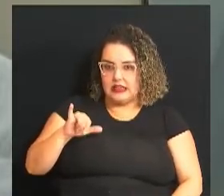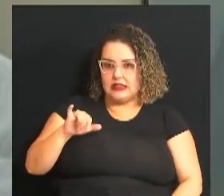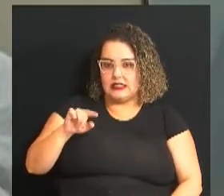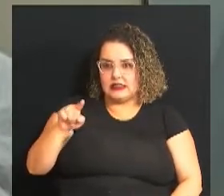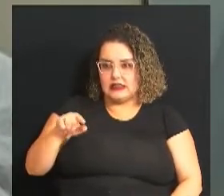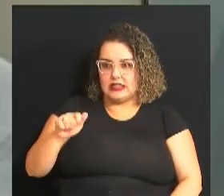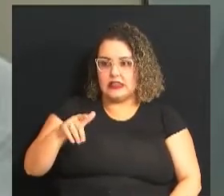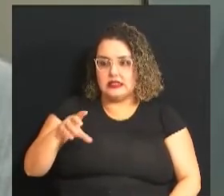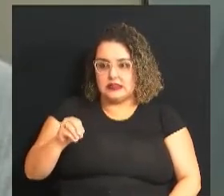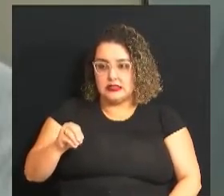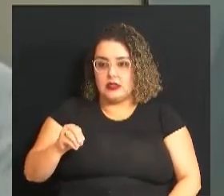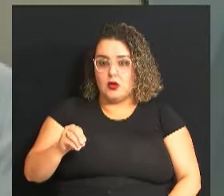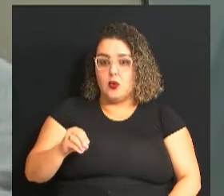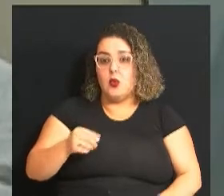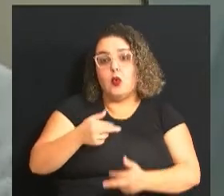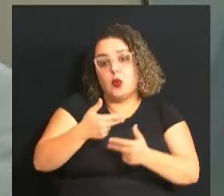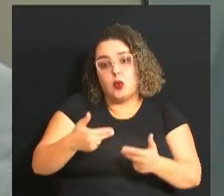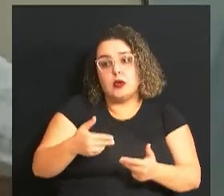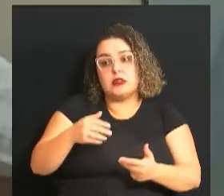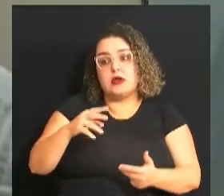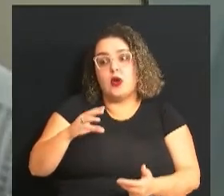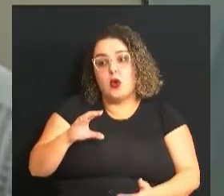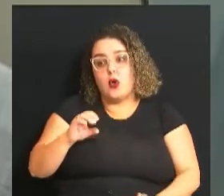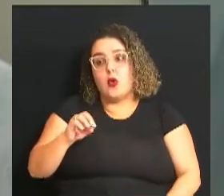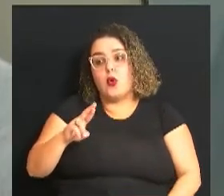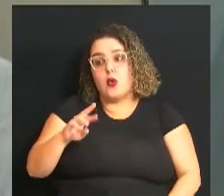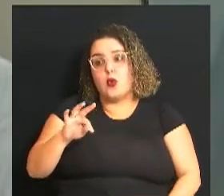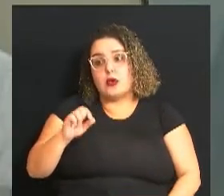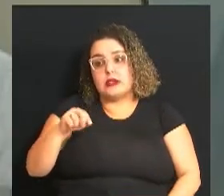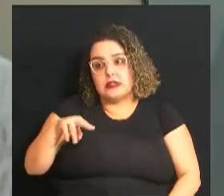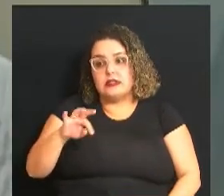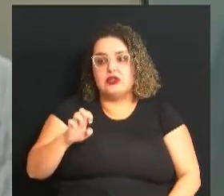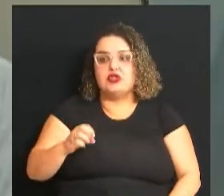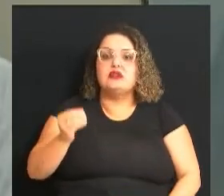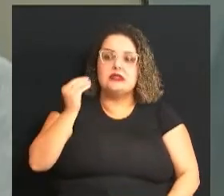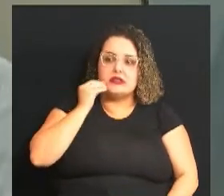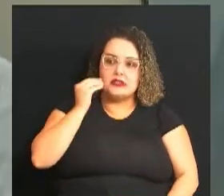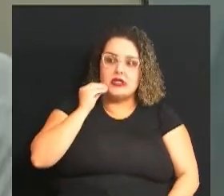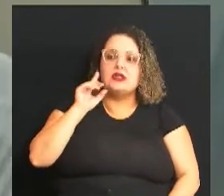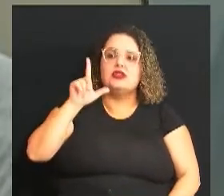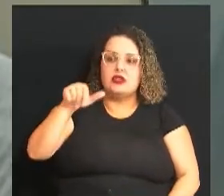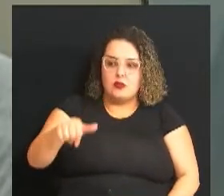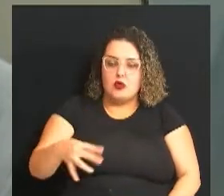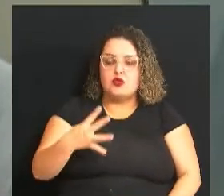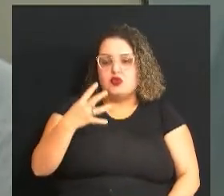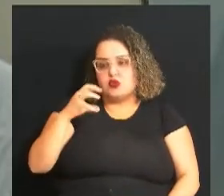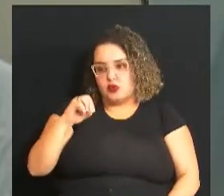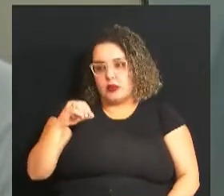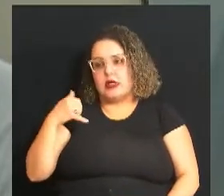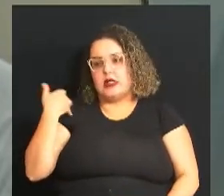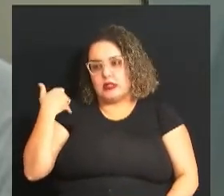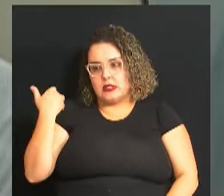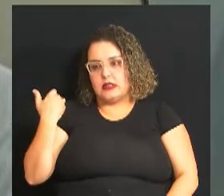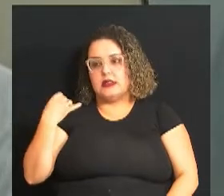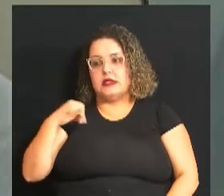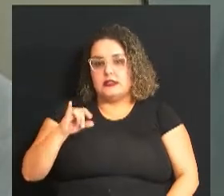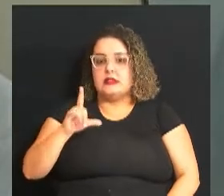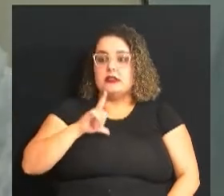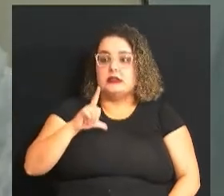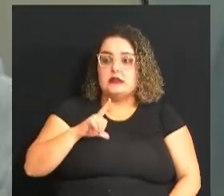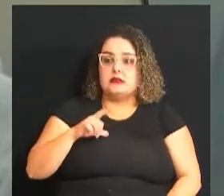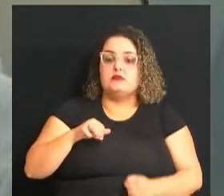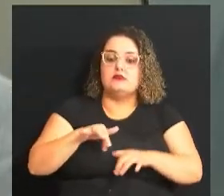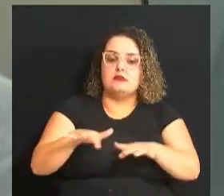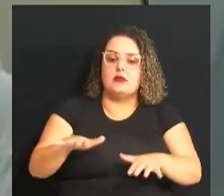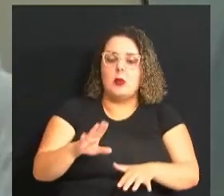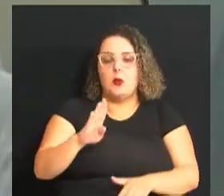muito importante que teste pelo menos uma vez depois dos 40 anos para avaliar se houve contágio com hepatite B e